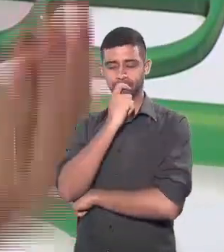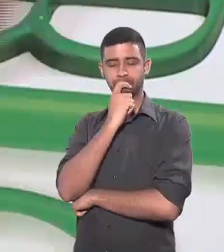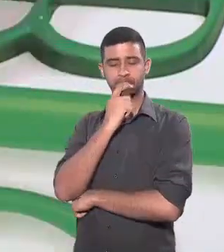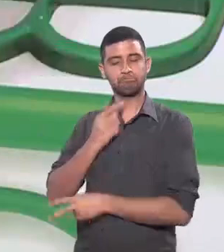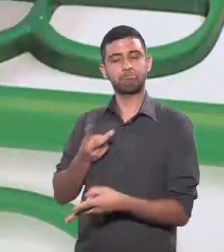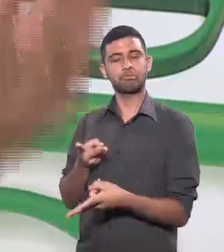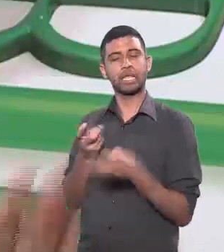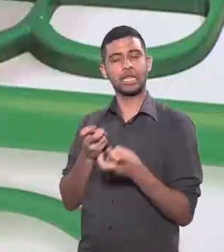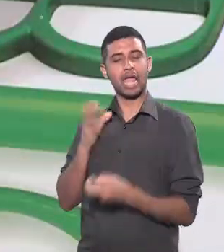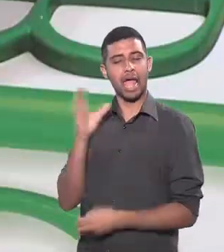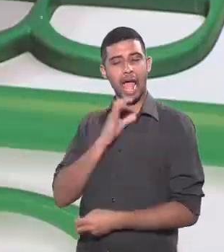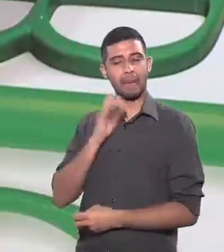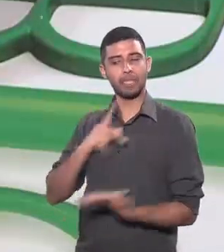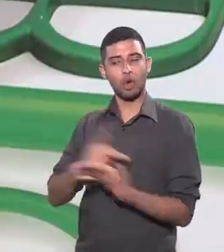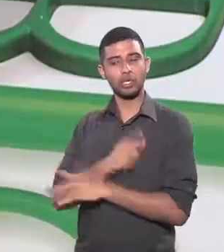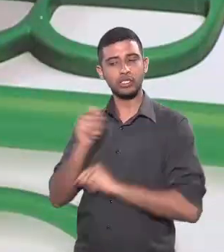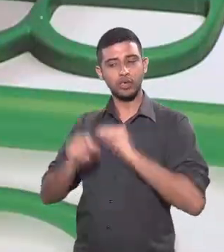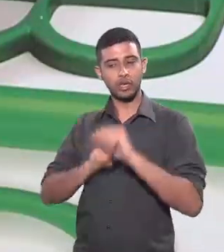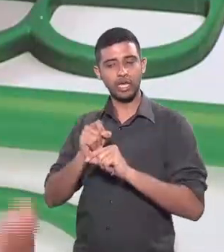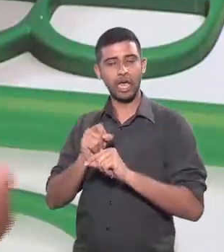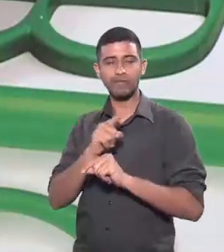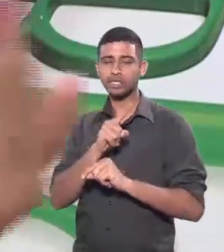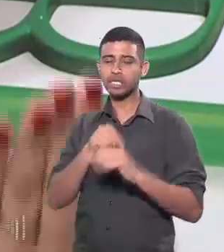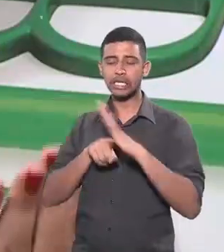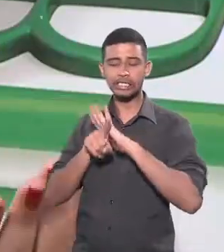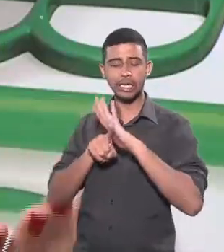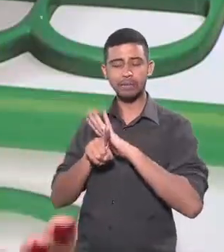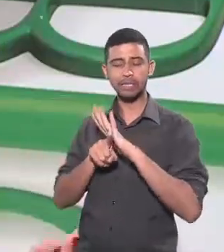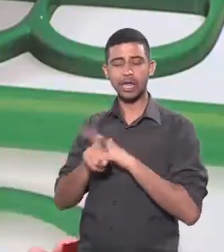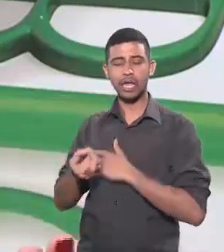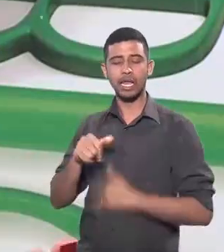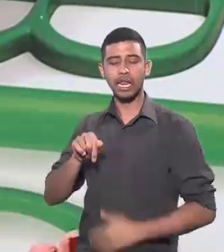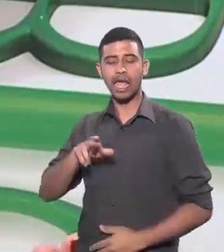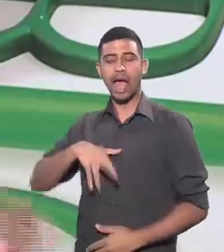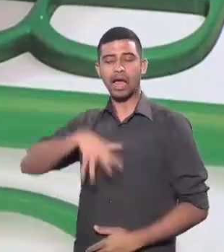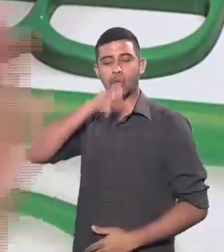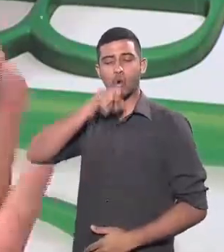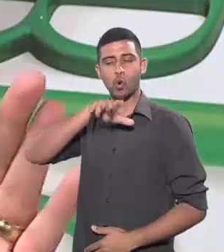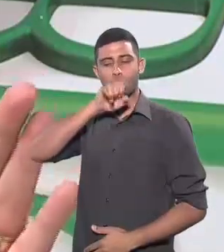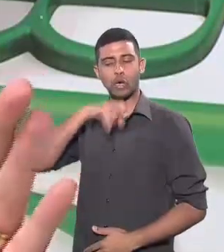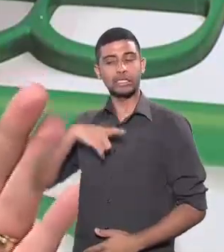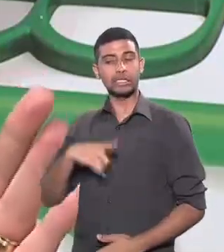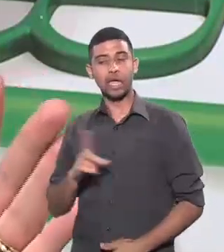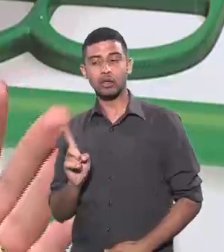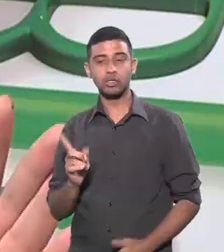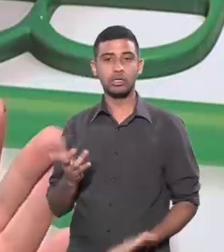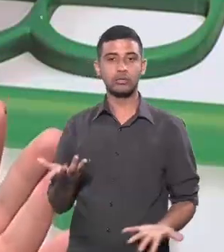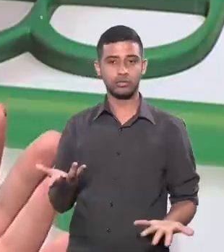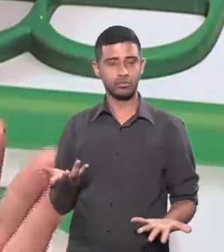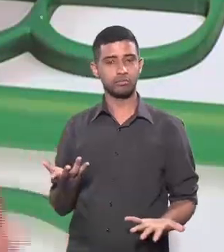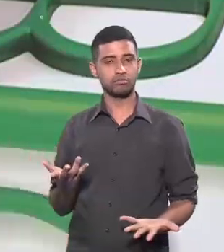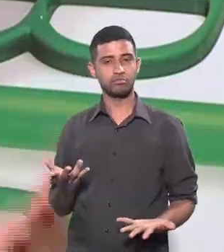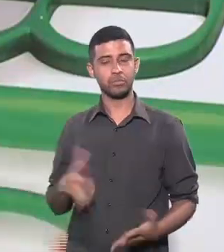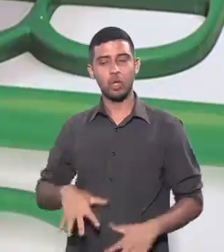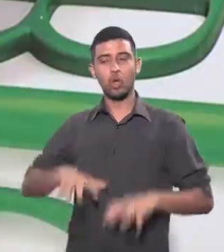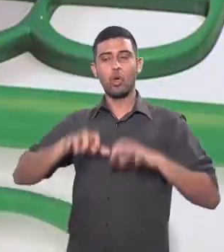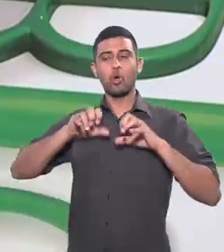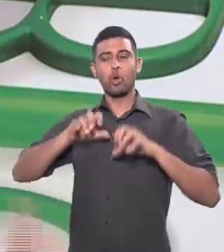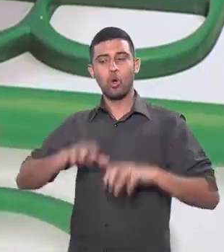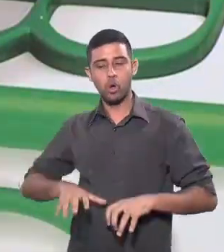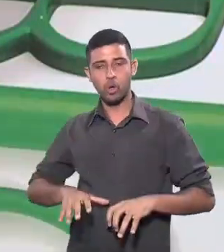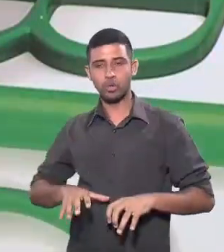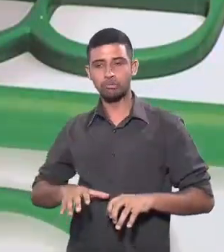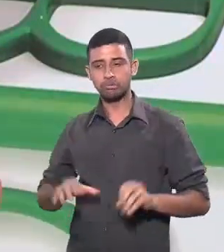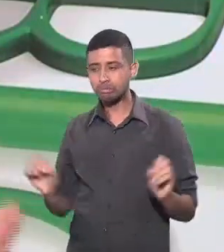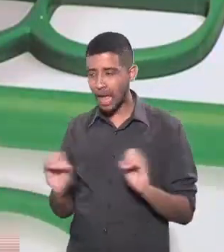né? Identificar rapidamente a situação e aí você analisar. Está respirando? Uma das primeiras coisas que você tem que ver é isso. Está